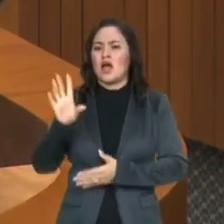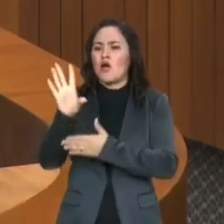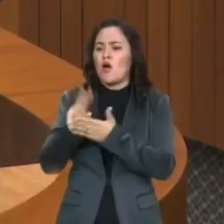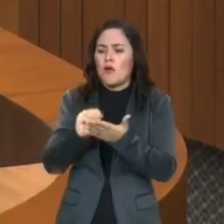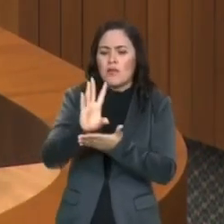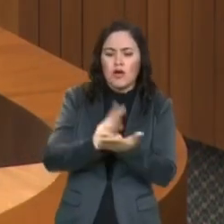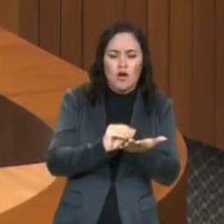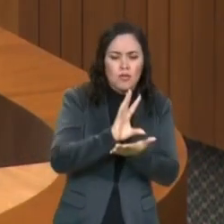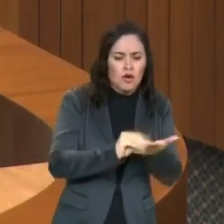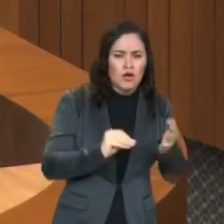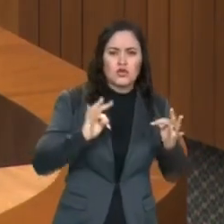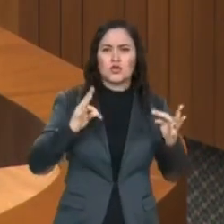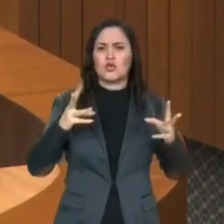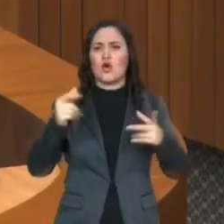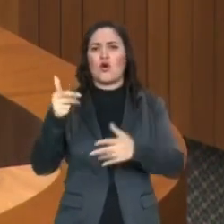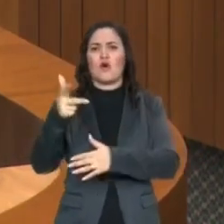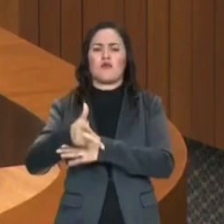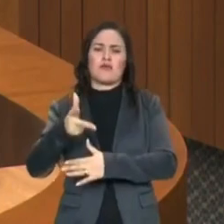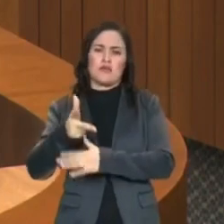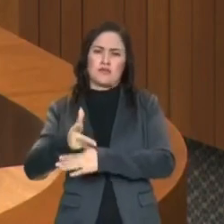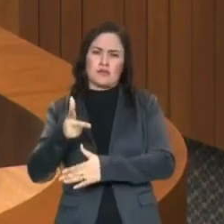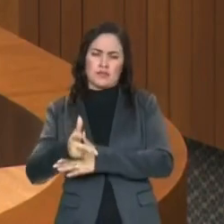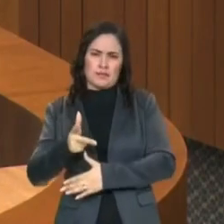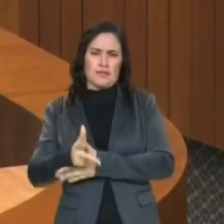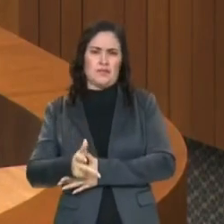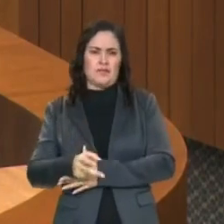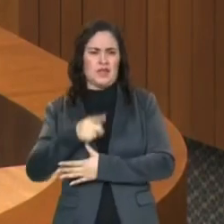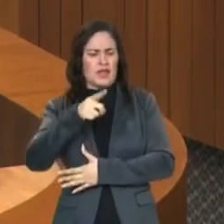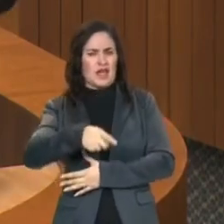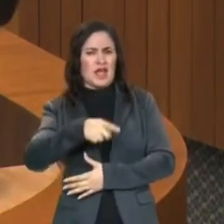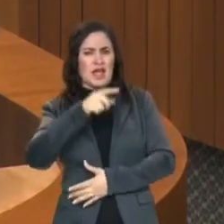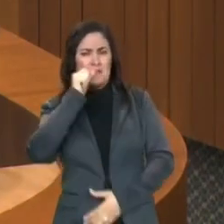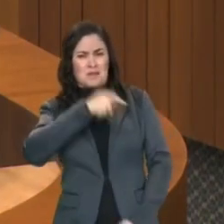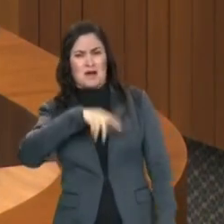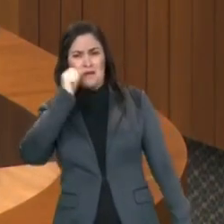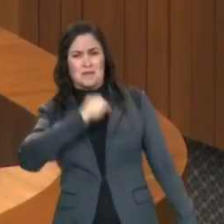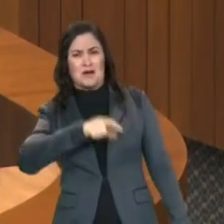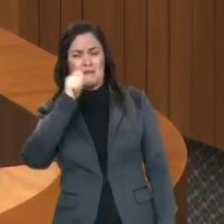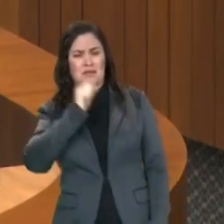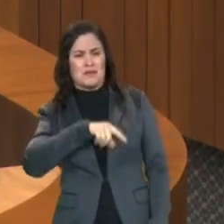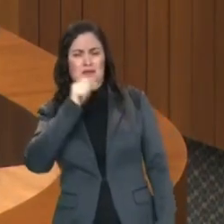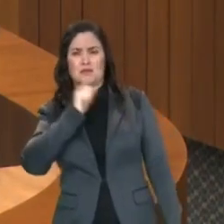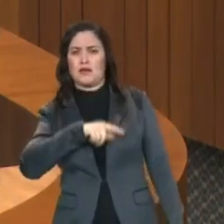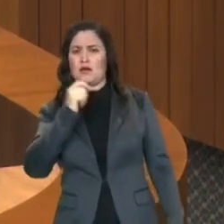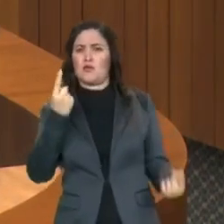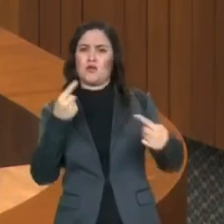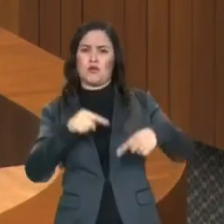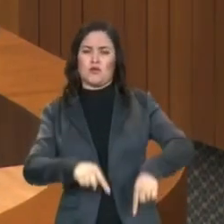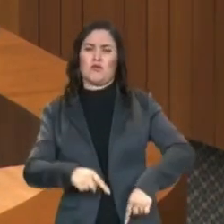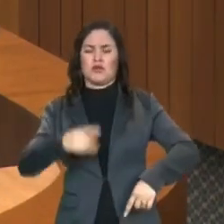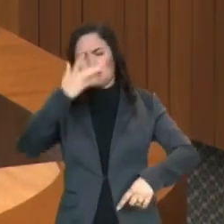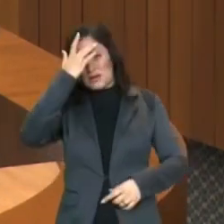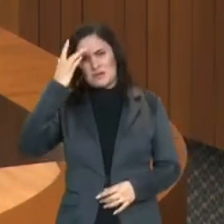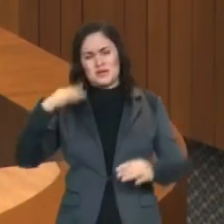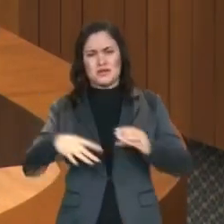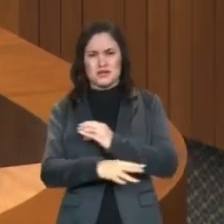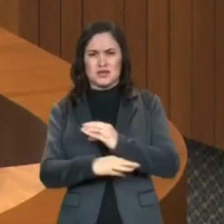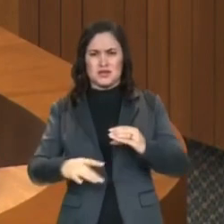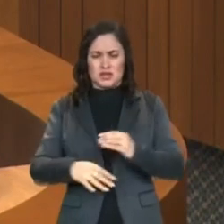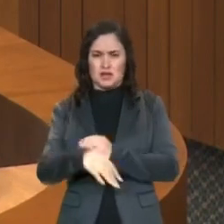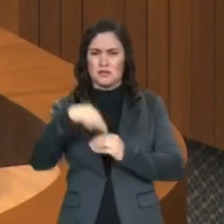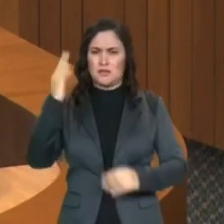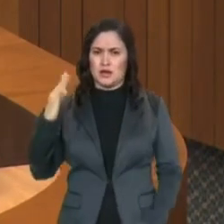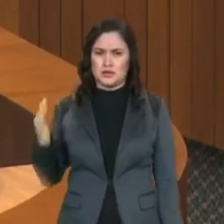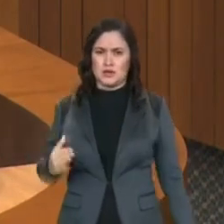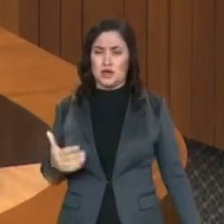Esse safado está cuspindo na cara do cidadão. Cuspindo. Tiveram mais de 10 milhões de reais